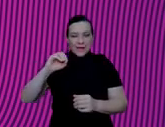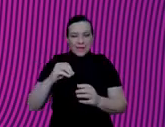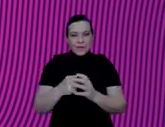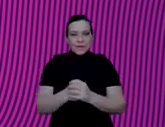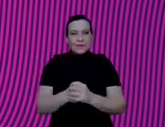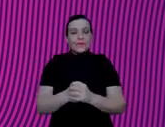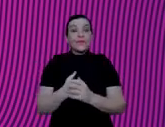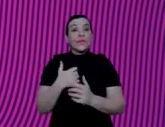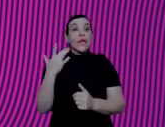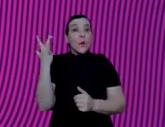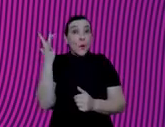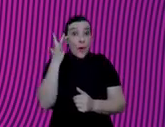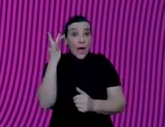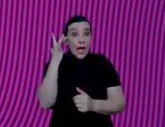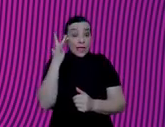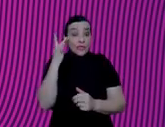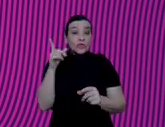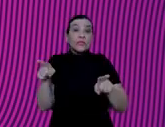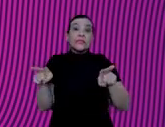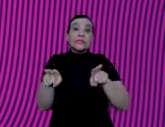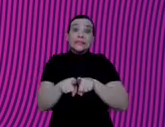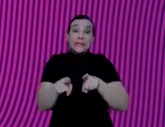uma grande